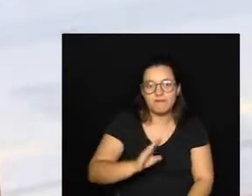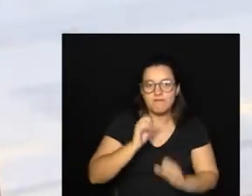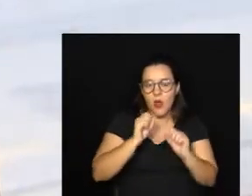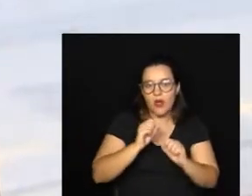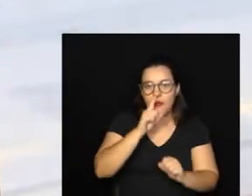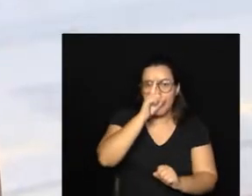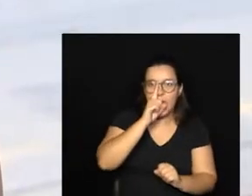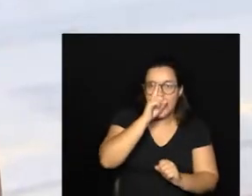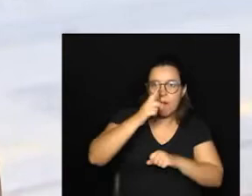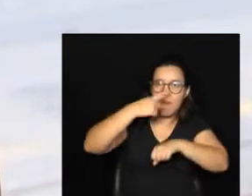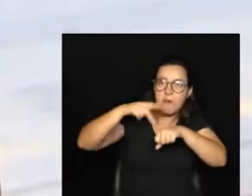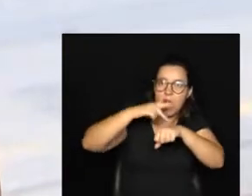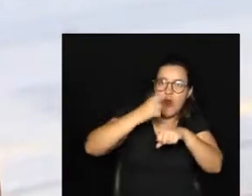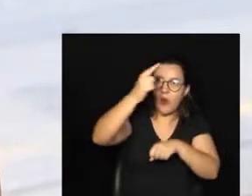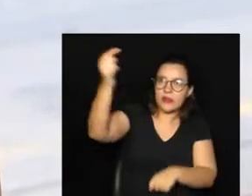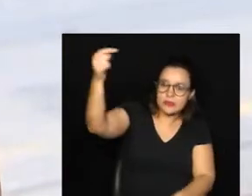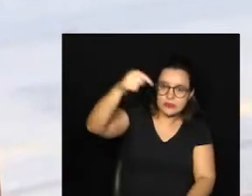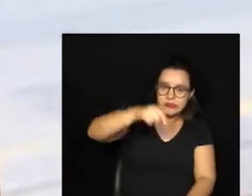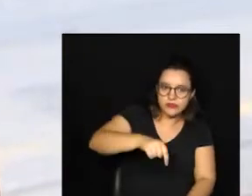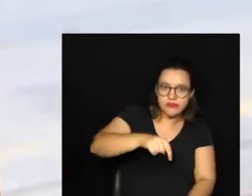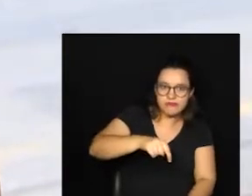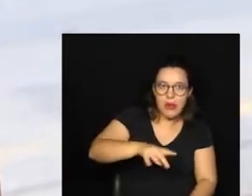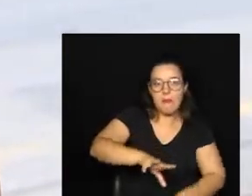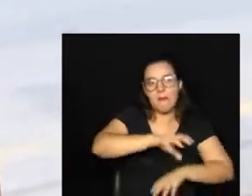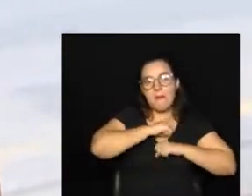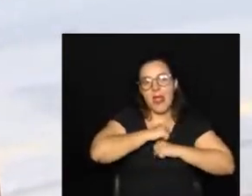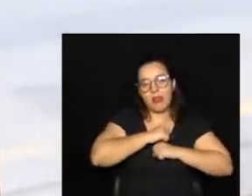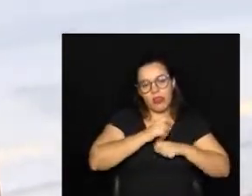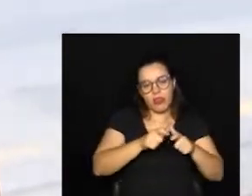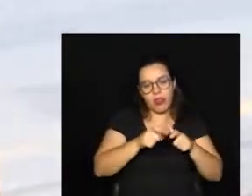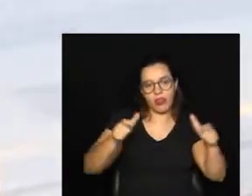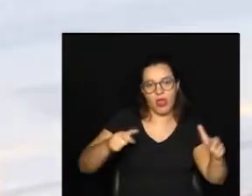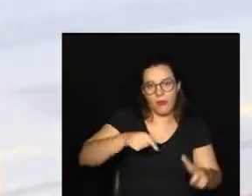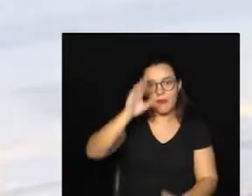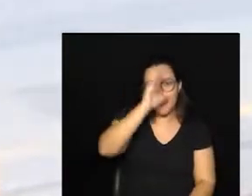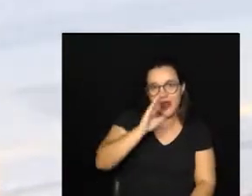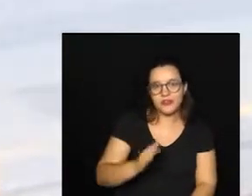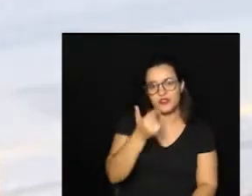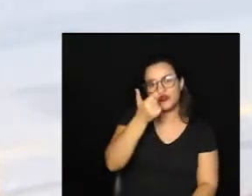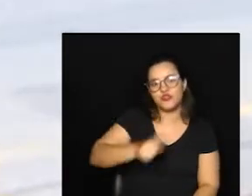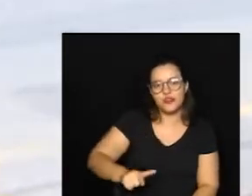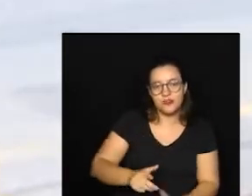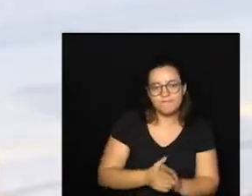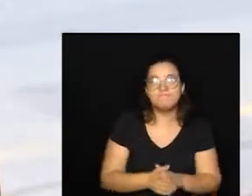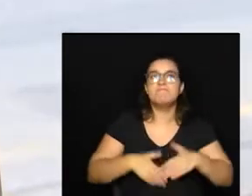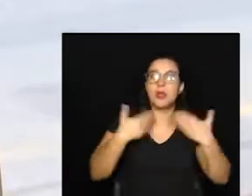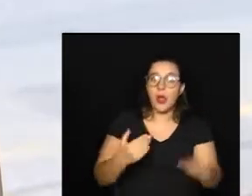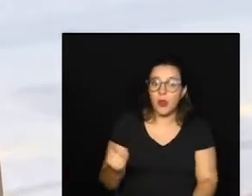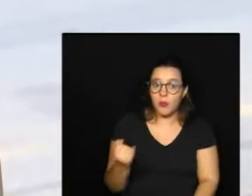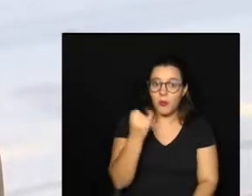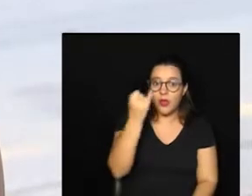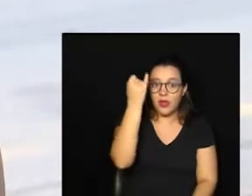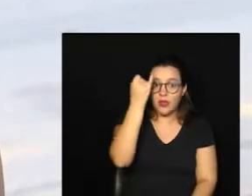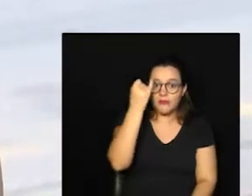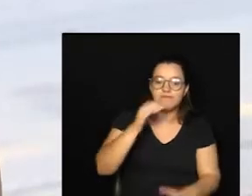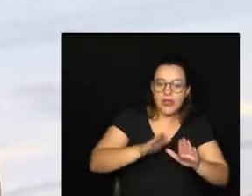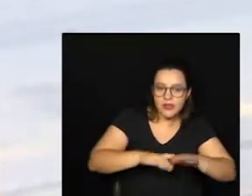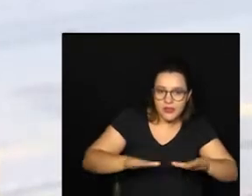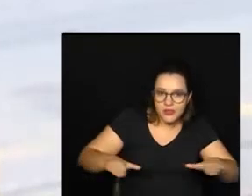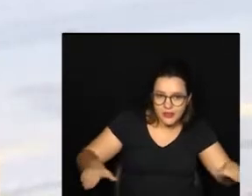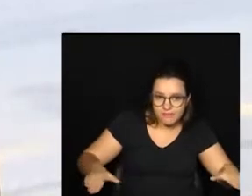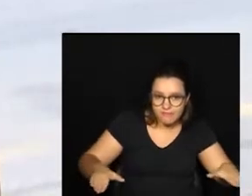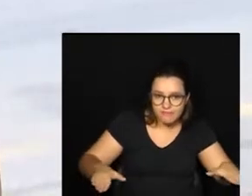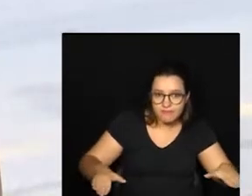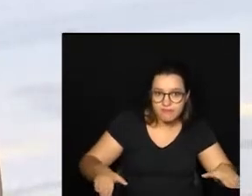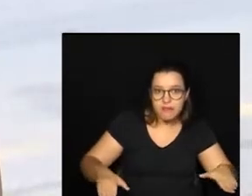temos o risco de ter a reintrodução do vírus. Tá? Então, por isso é importante que as crianças